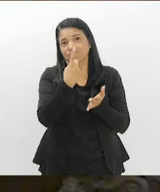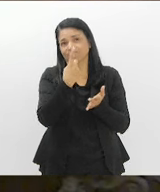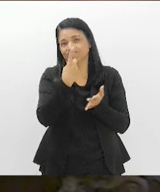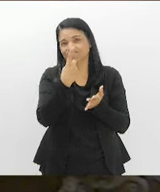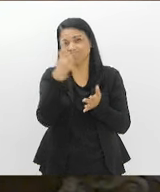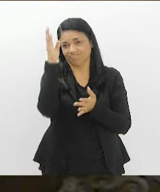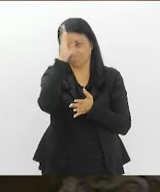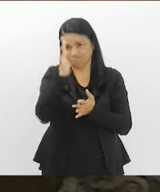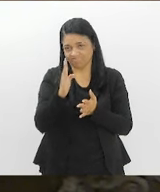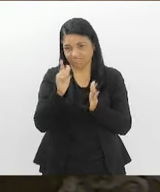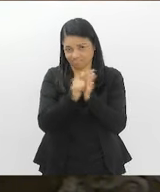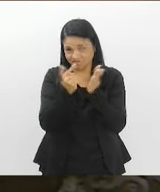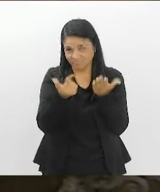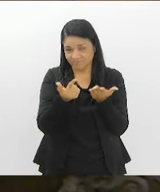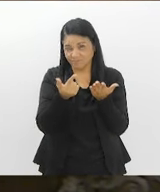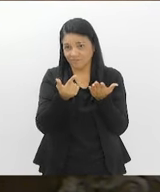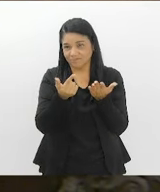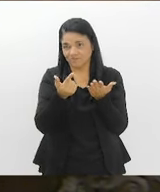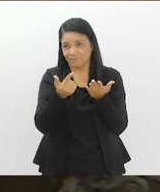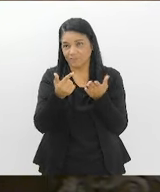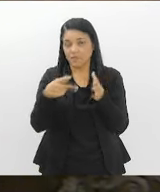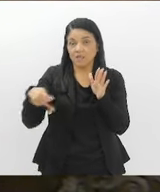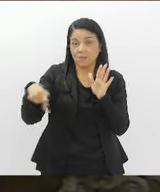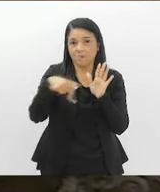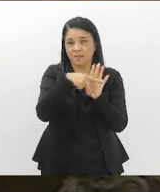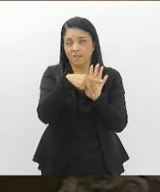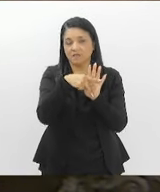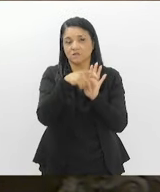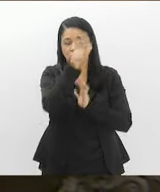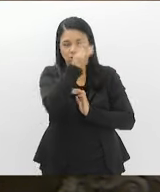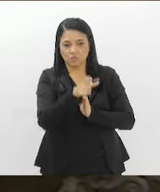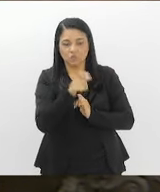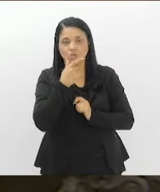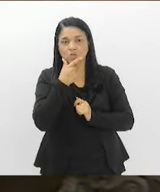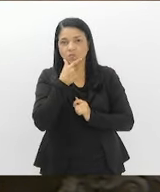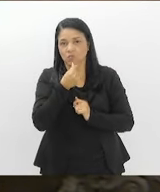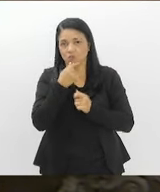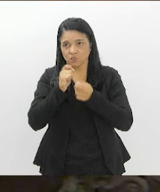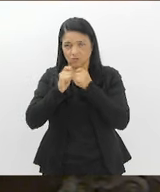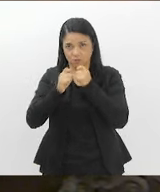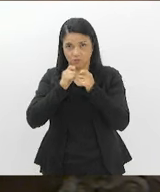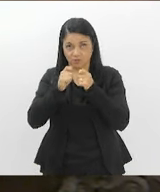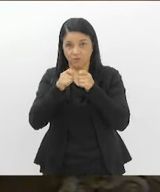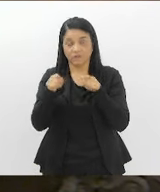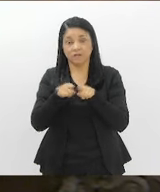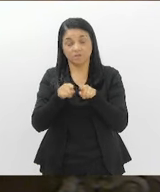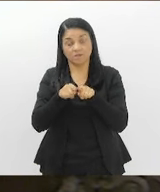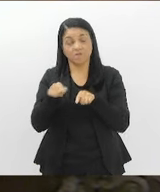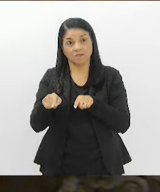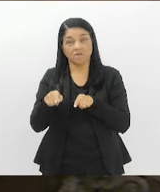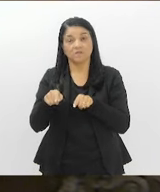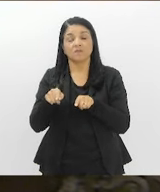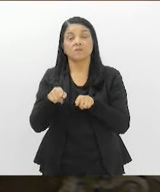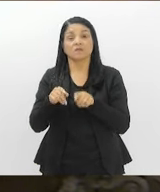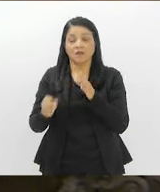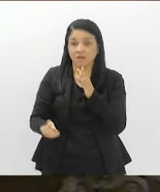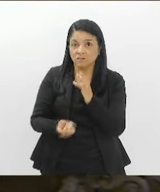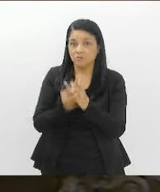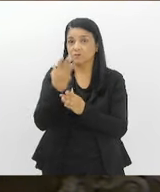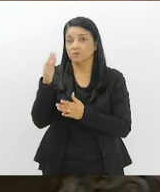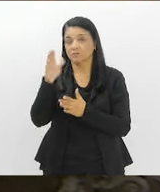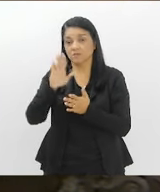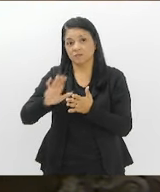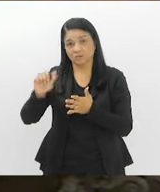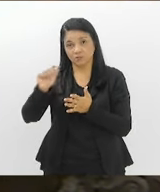que pertence a um jornalista. Uma tradição que levou Assis Chateaubriand a fundar o Diário Associados,